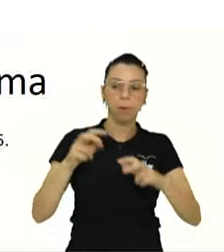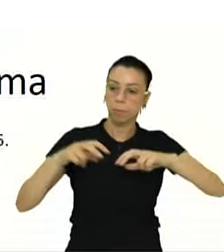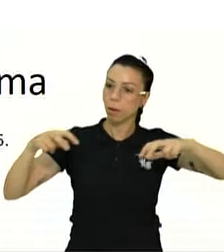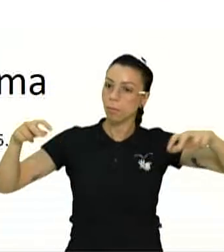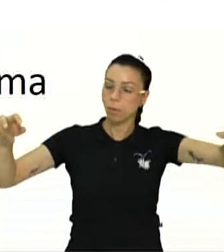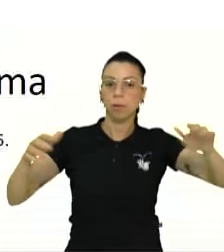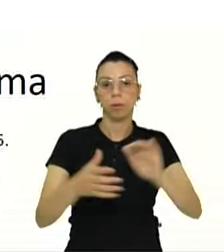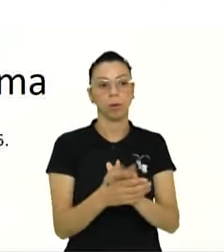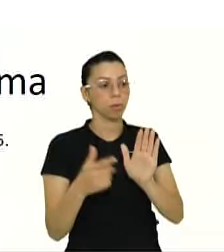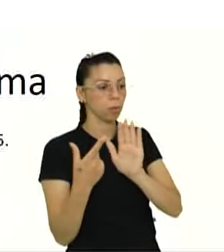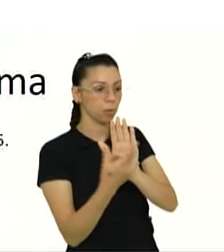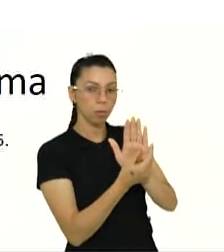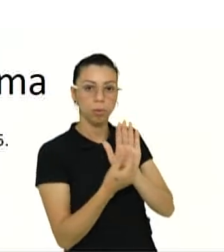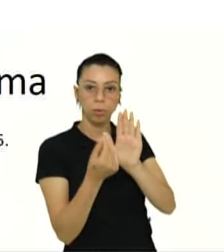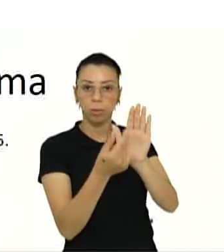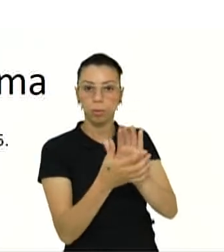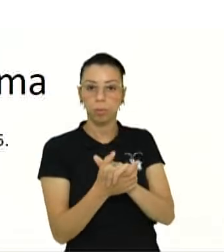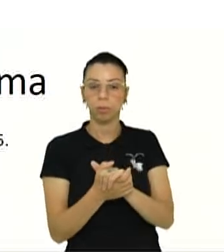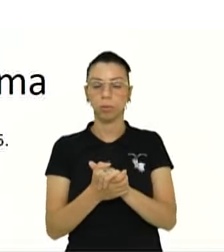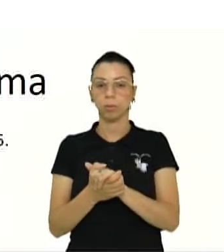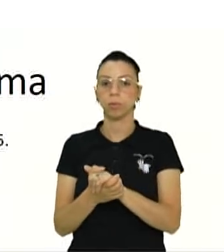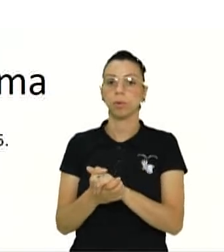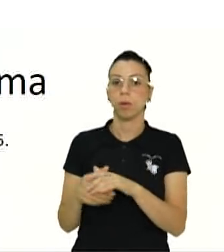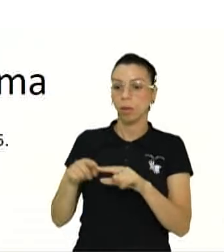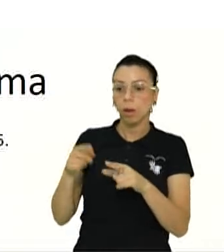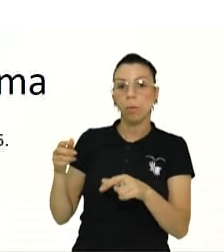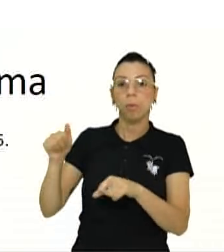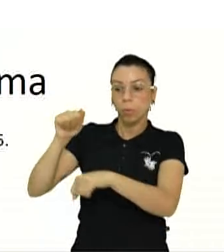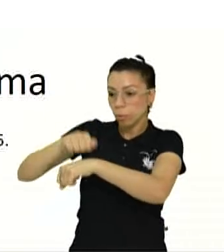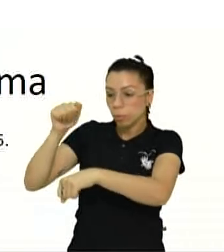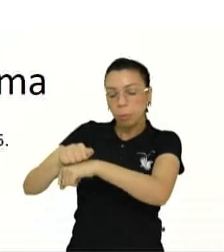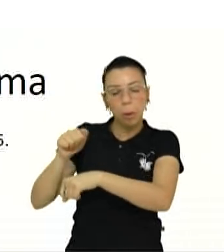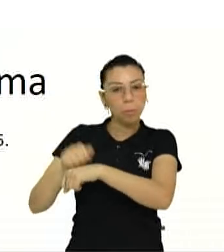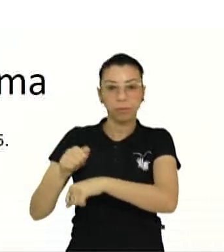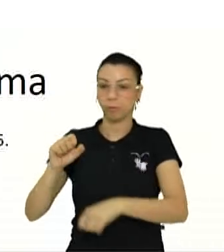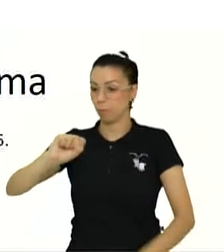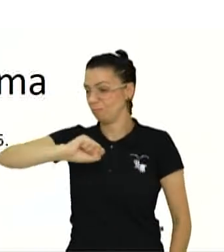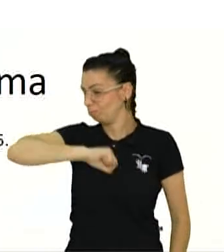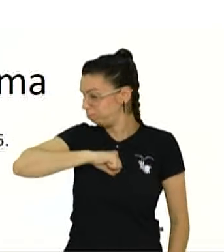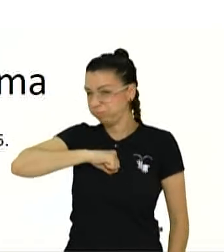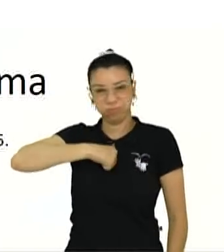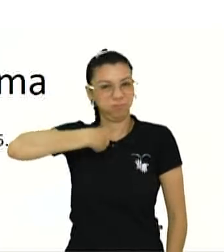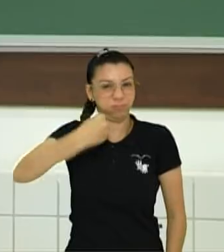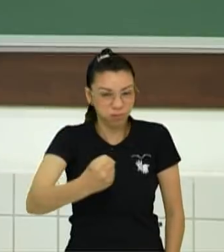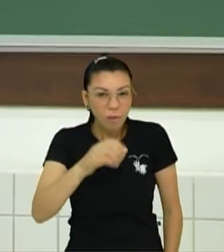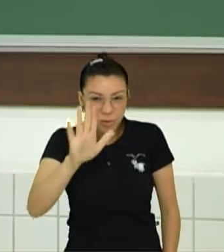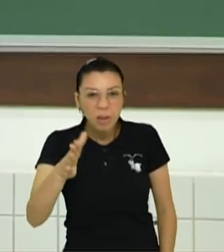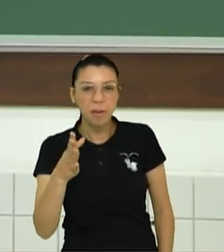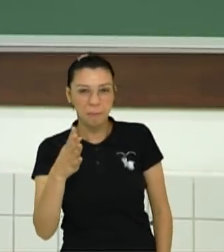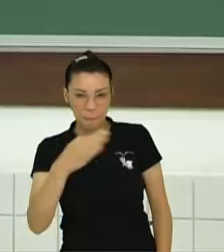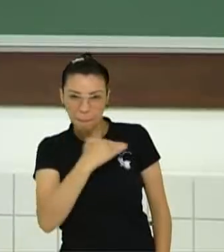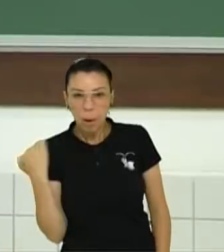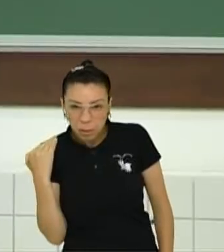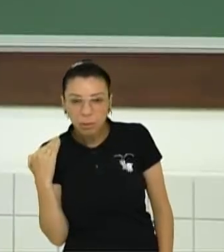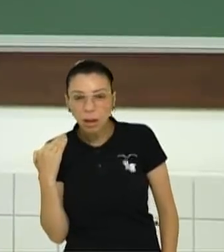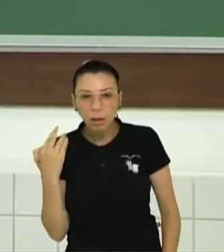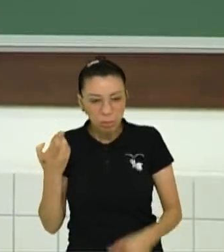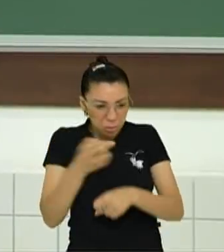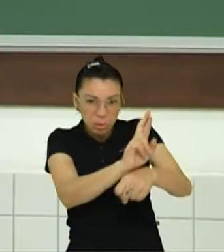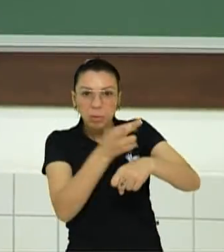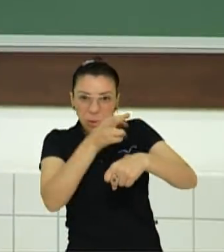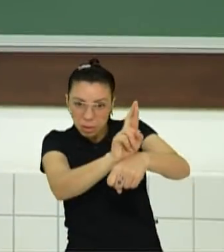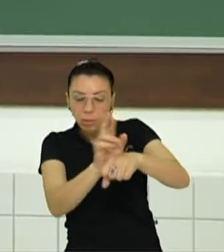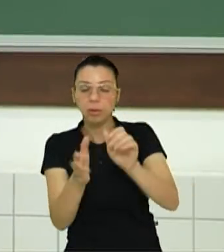ficaram no veneno depois da morte dos dois irmãos. Vocês mataram o cara que iriam nos ajudar? Espera um pouco. Aí incomodaram mesmo. Construíram